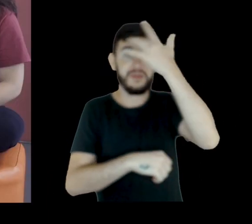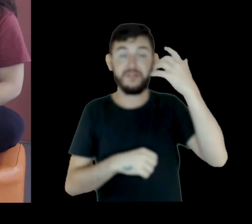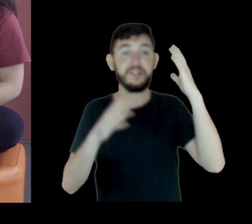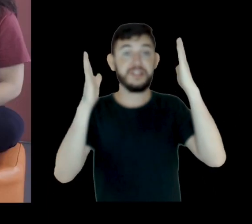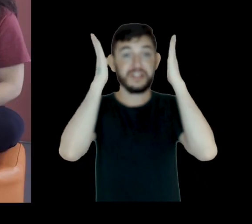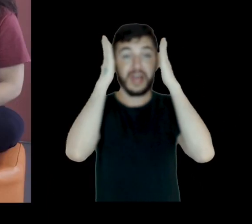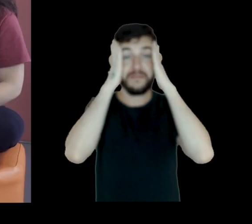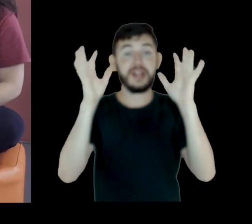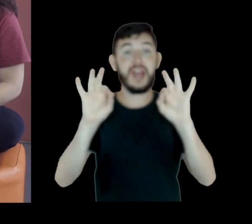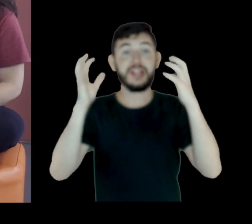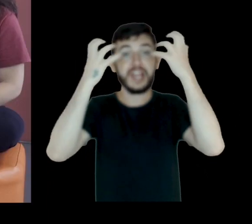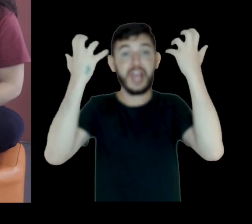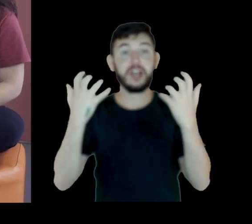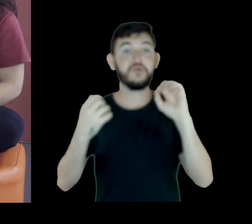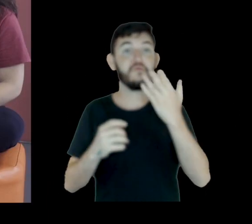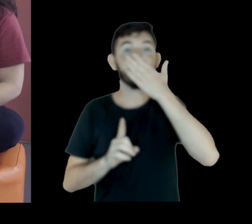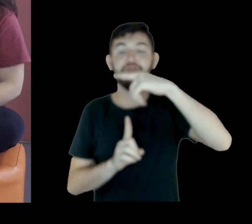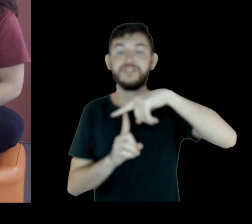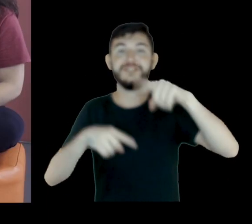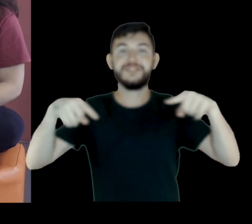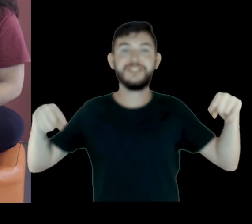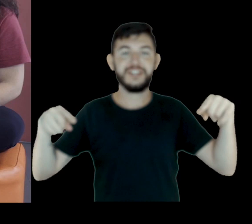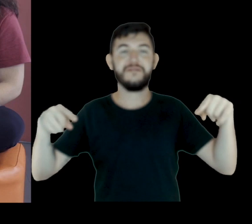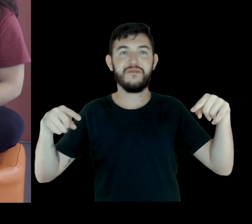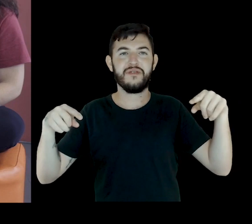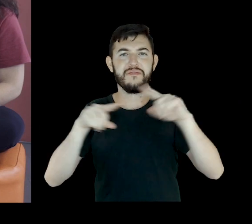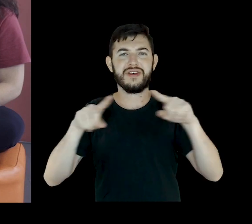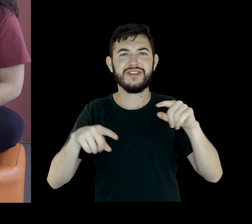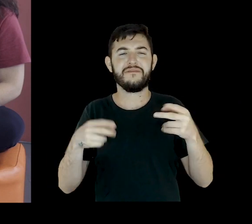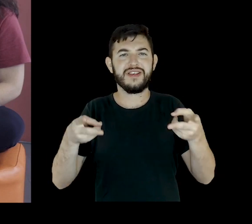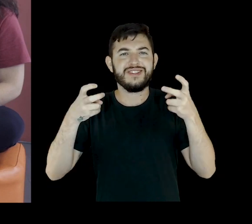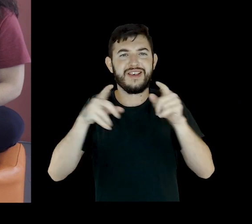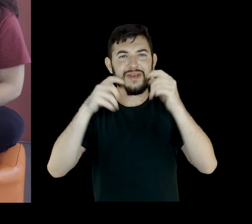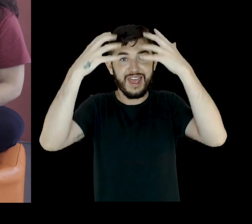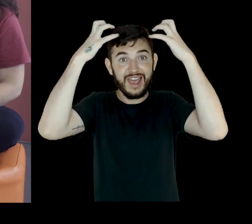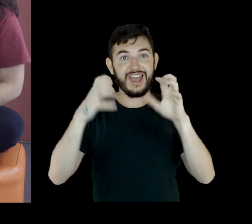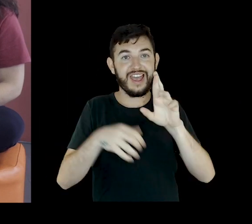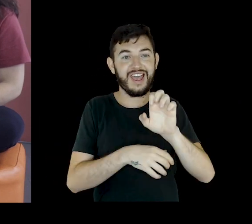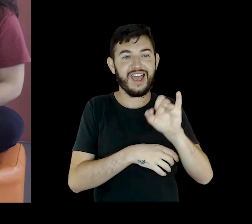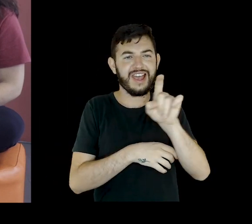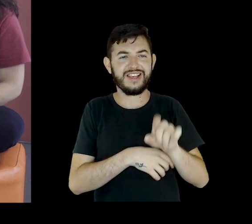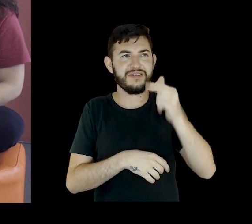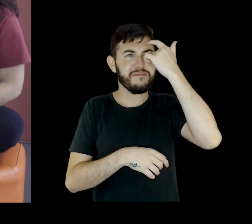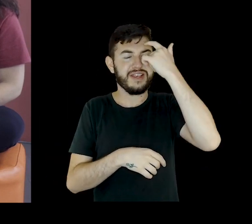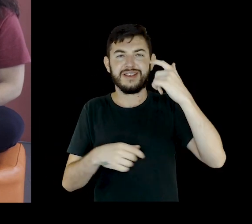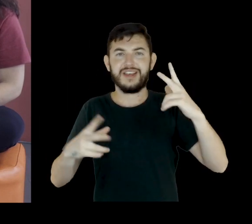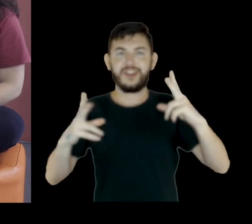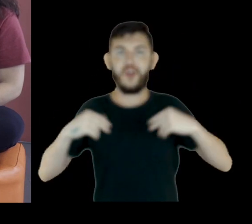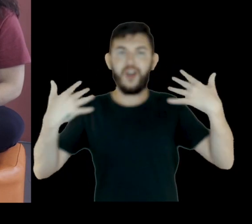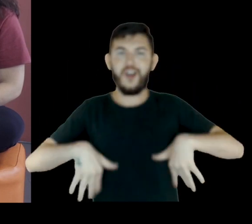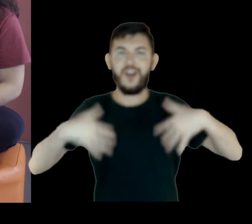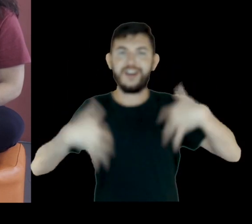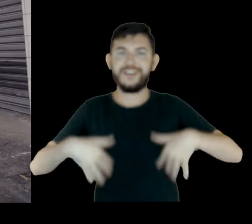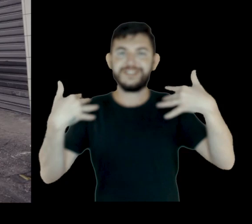cacho mais, como é o tipo do cabelo. Quando ela começa a ver a raiz que está crescendo, nossa, meu cabelo era assim, eu nem lembrava. Isso me